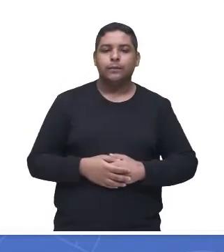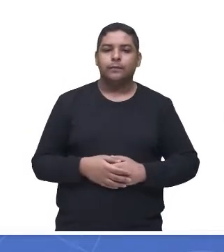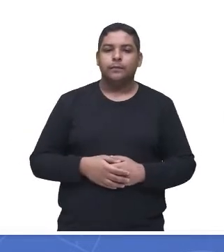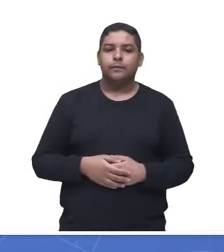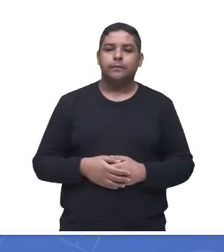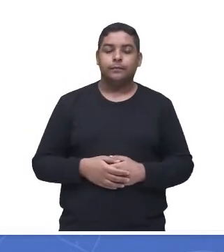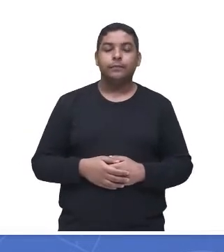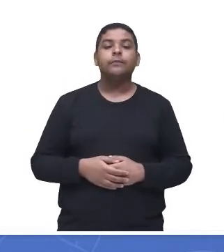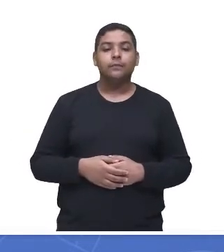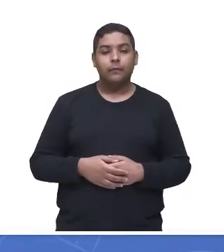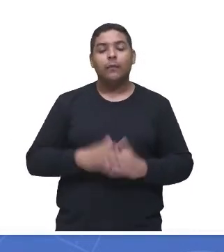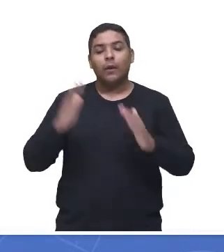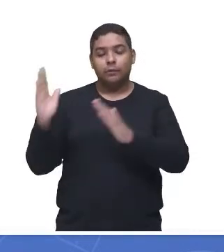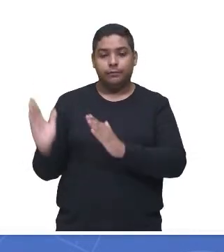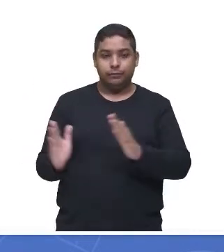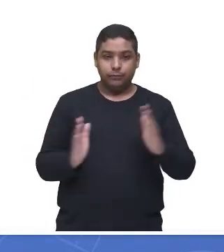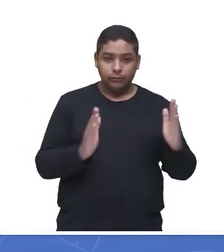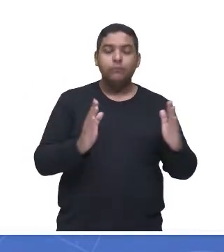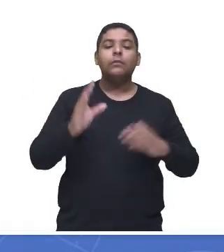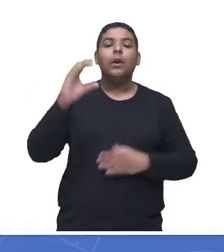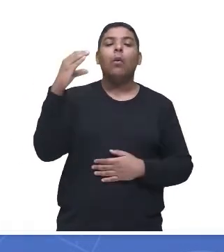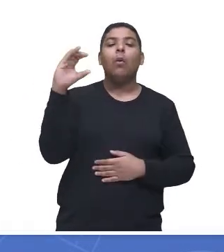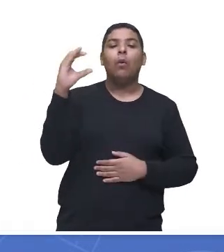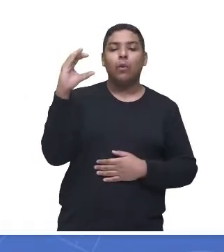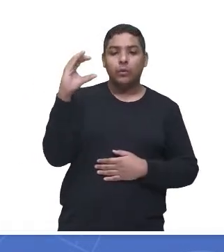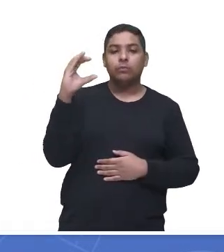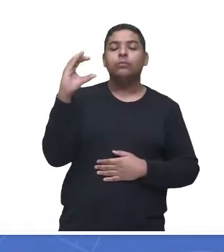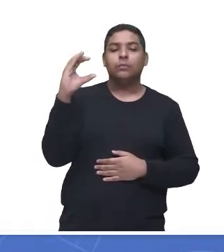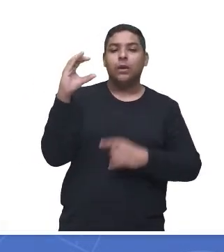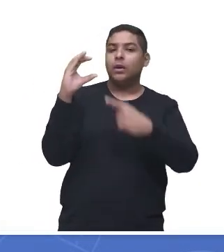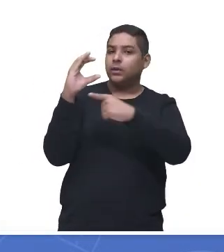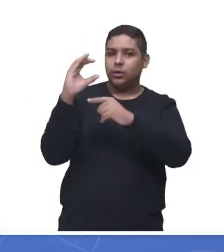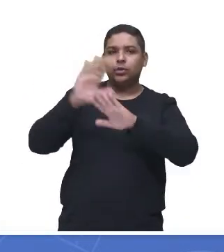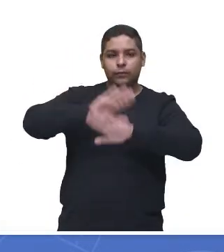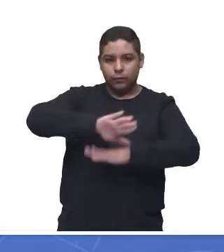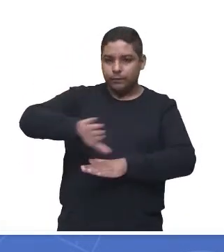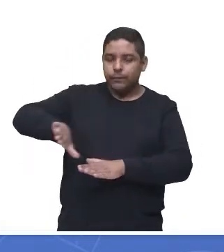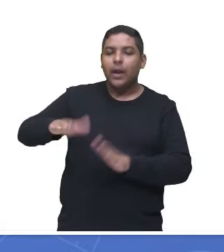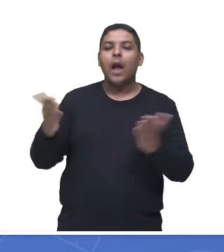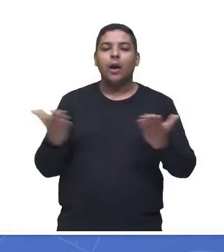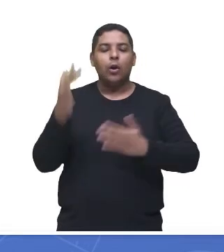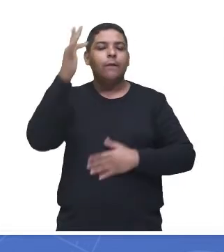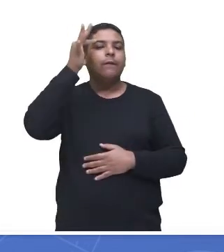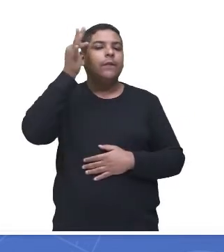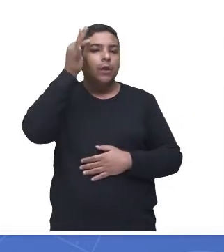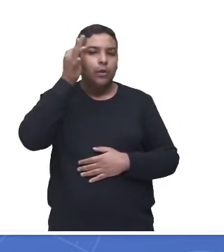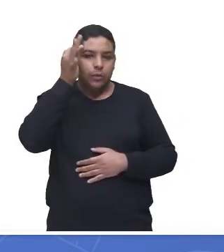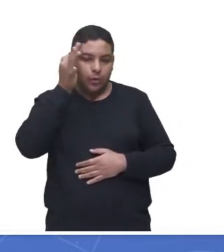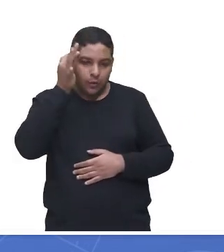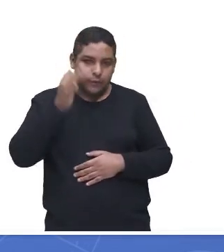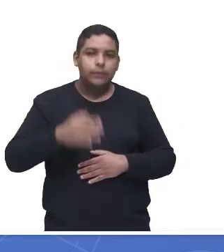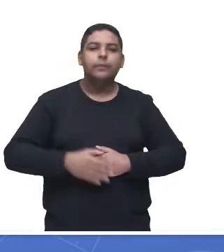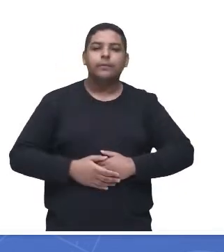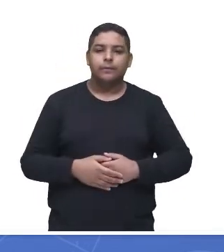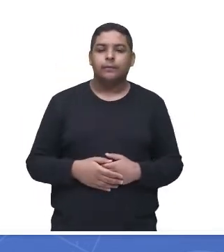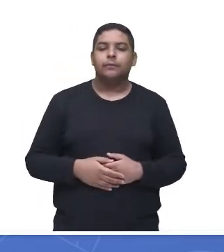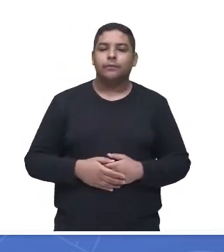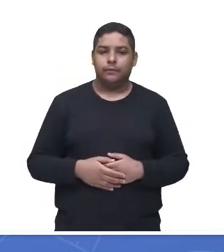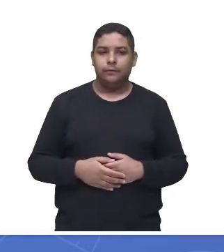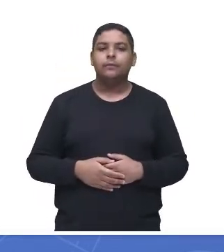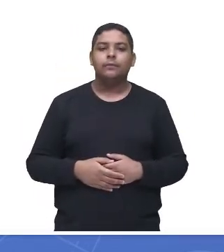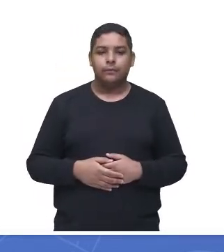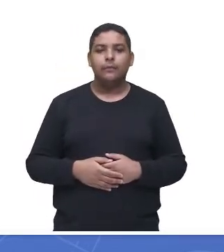temos o conhecimento filosófico. Vamos ver, é baseado na reflexão. Quando a gente fala de filosofia, nós falamos de pensamento,